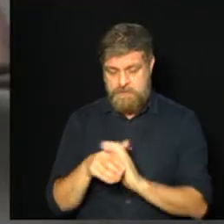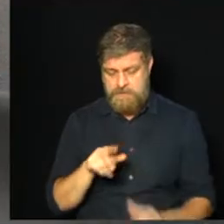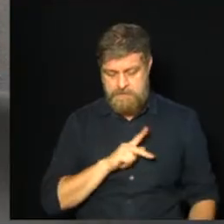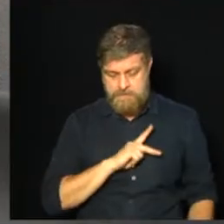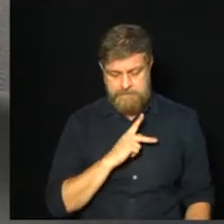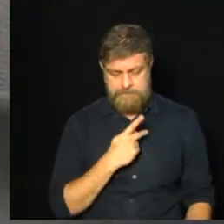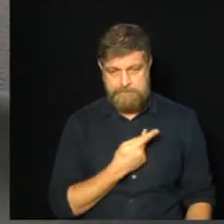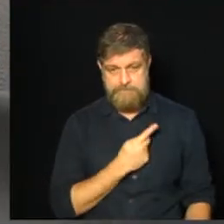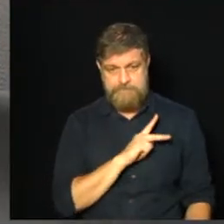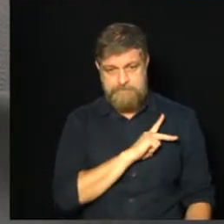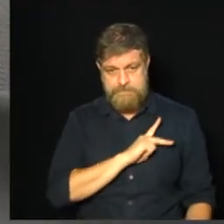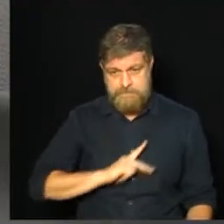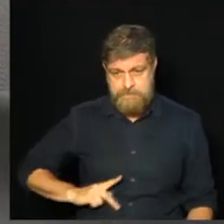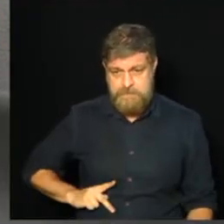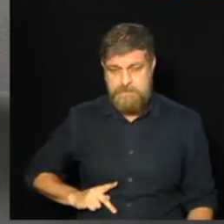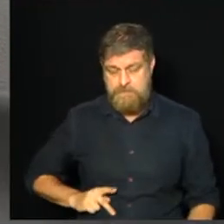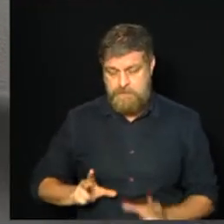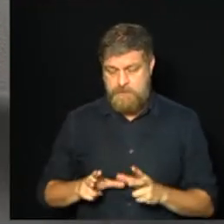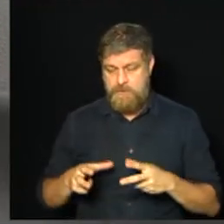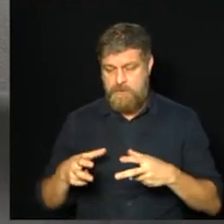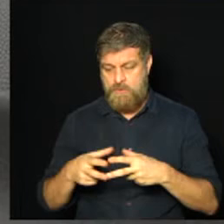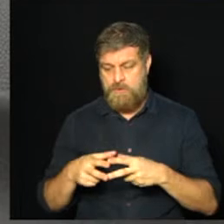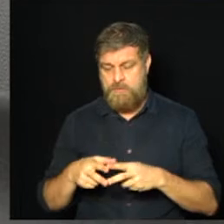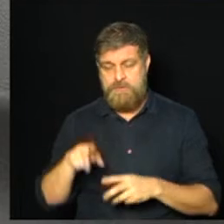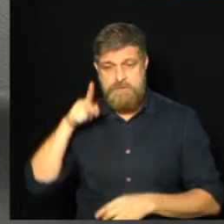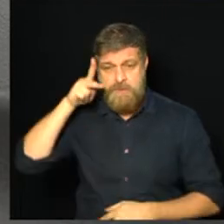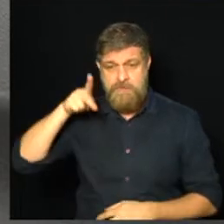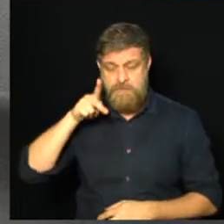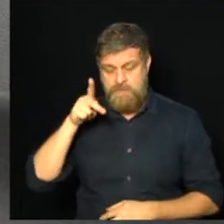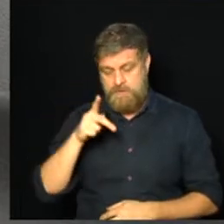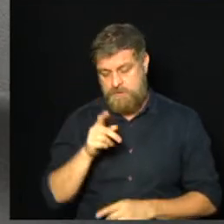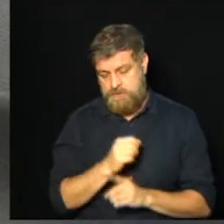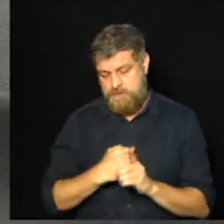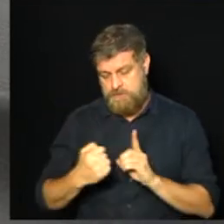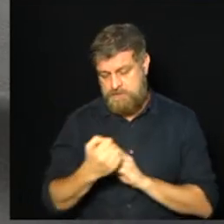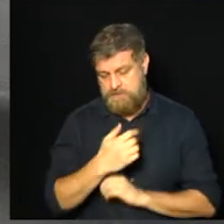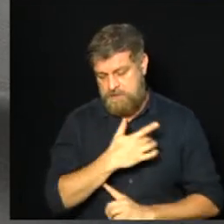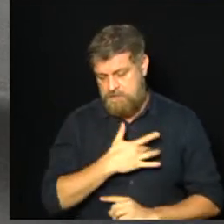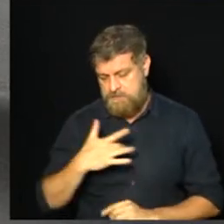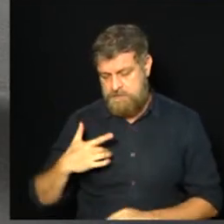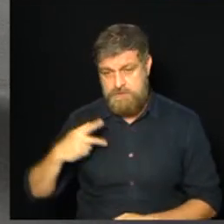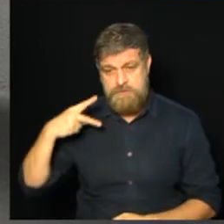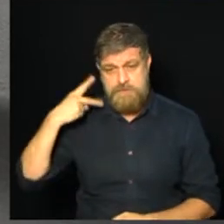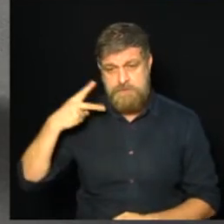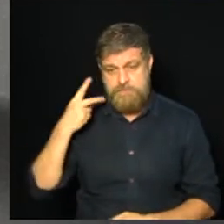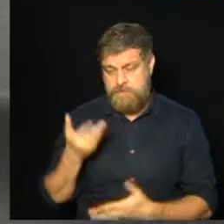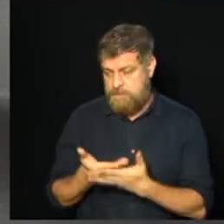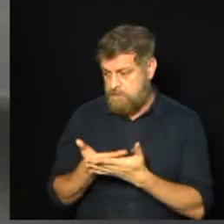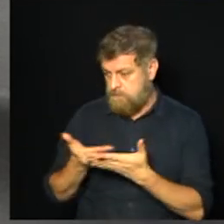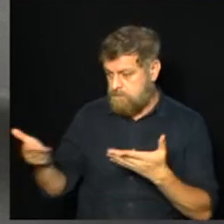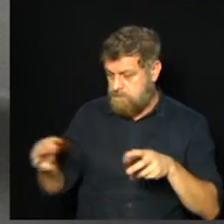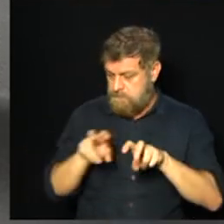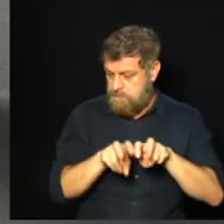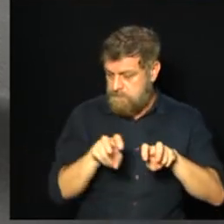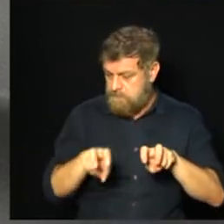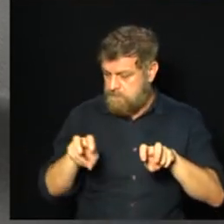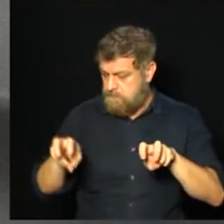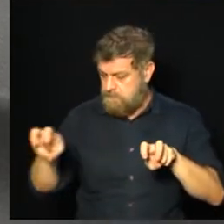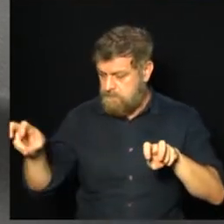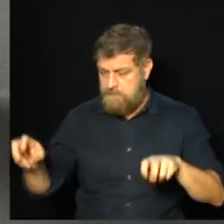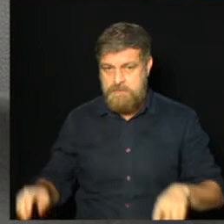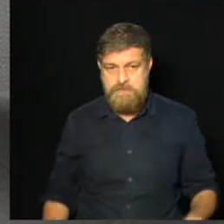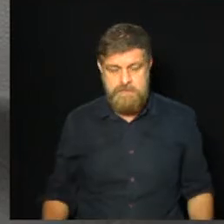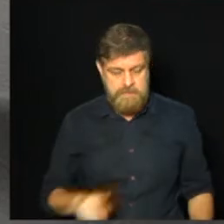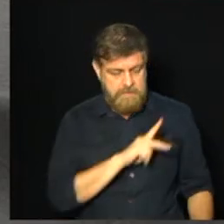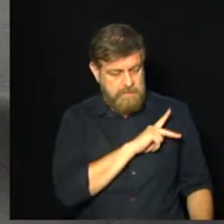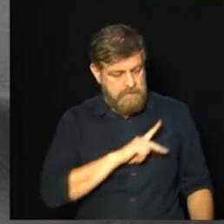da Comissão de Política Social e Saúde, vereadora Mariana Conte, vereador Cecílio Santos, vereadora Guida, presidente da Rede